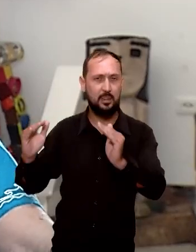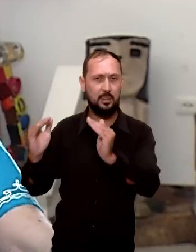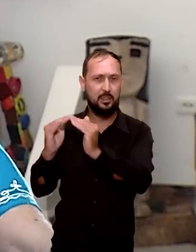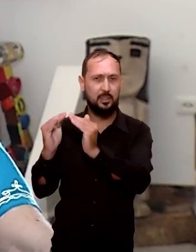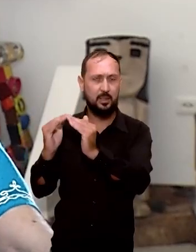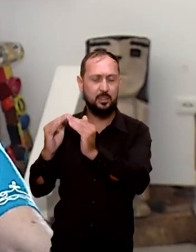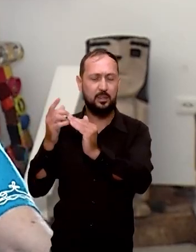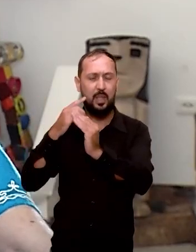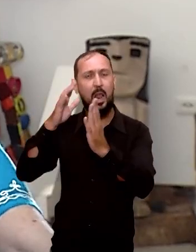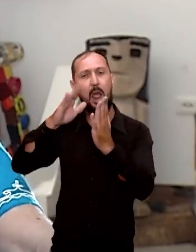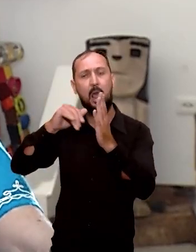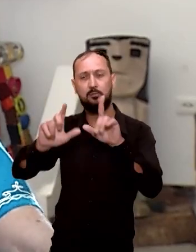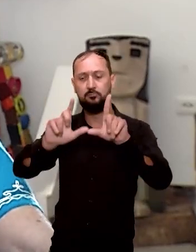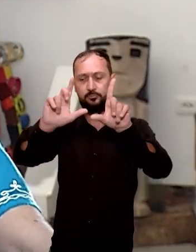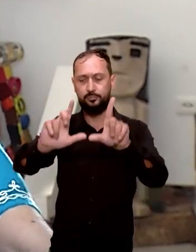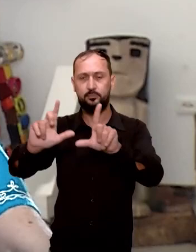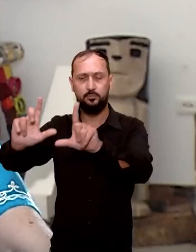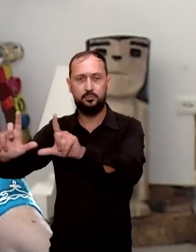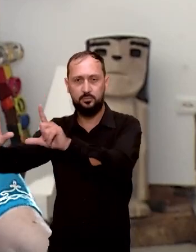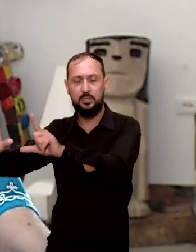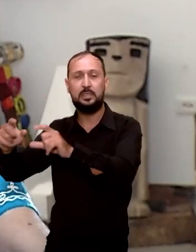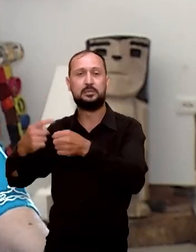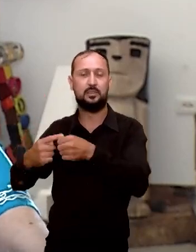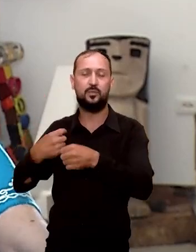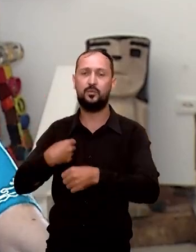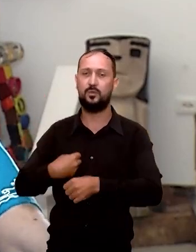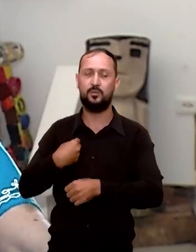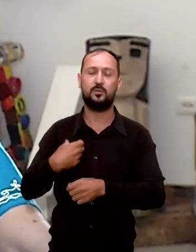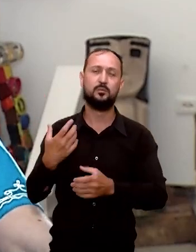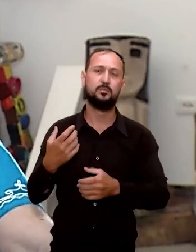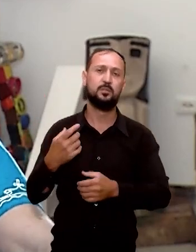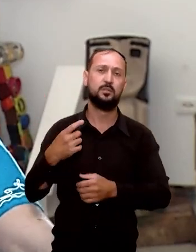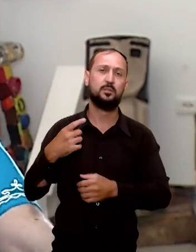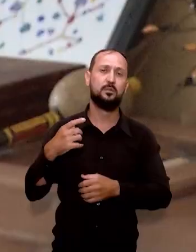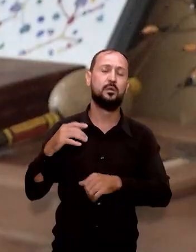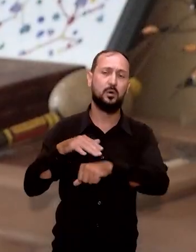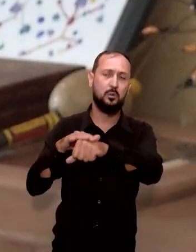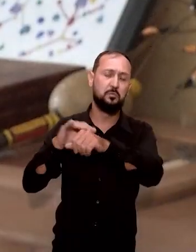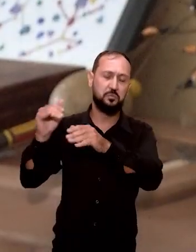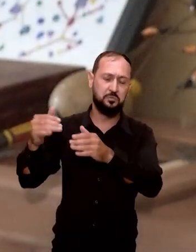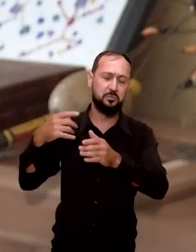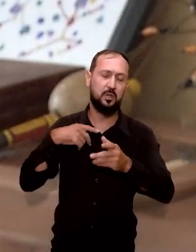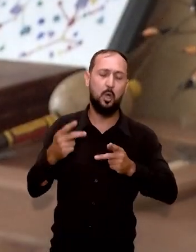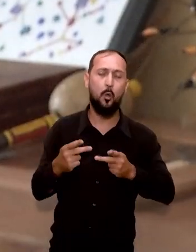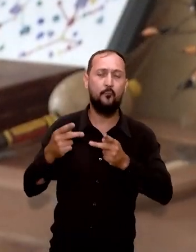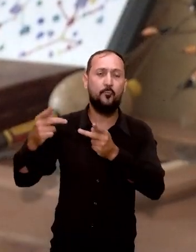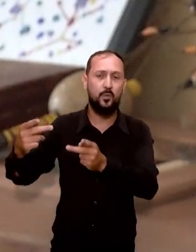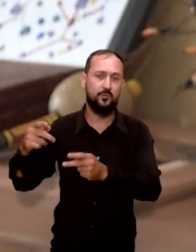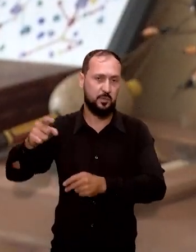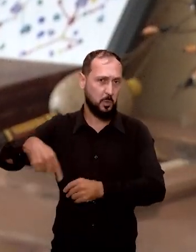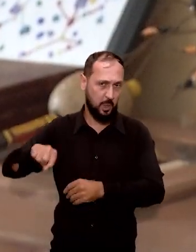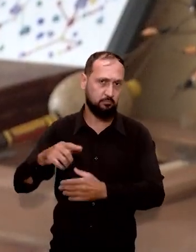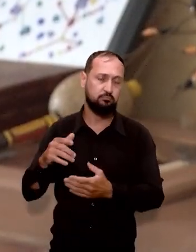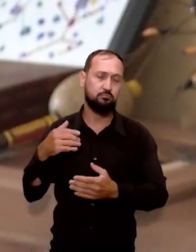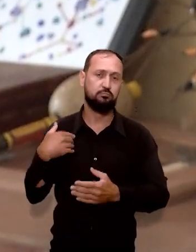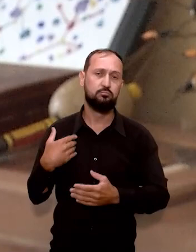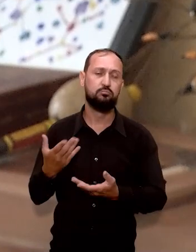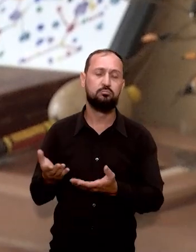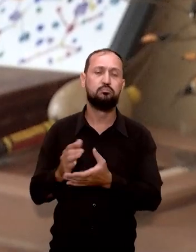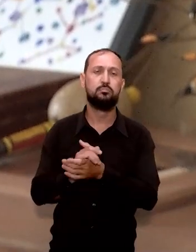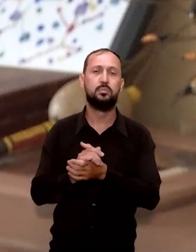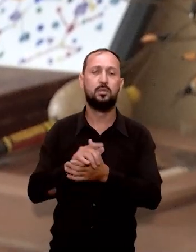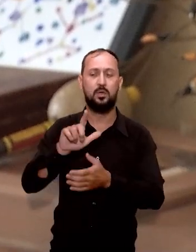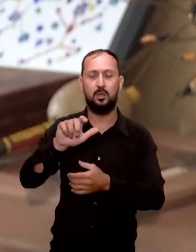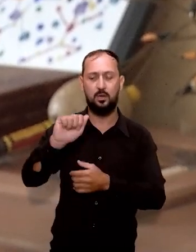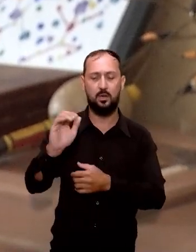galeria perto de Montpellier, que é a cidade onde eles vivem. E eu recebi, então, convite dessa galeria,